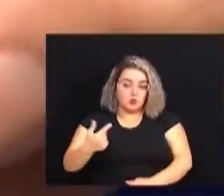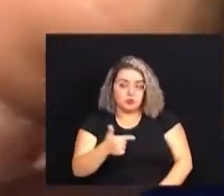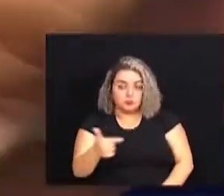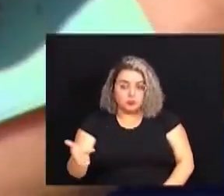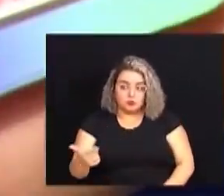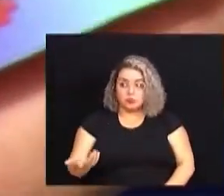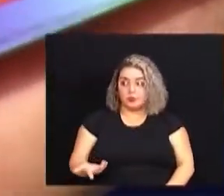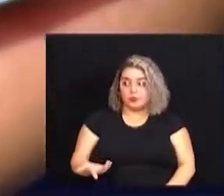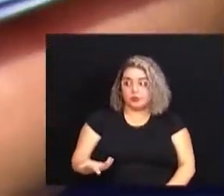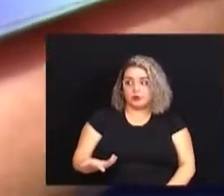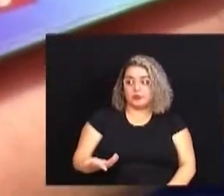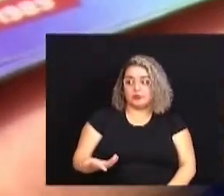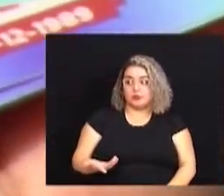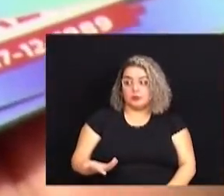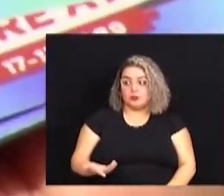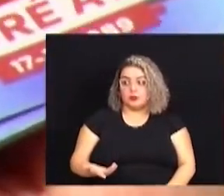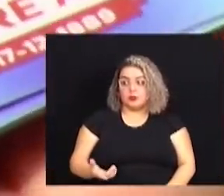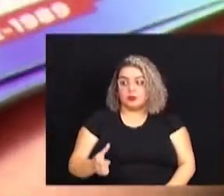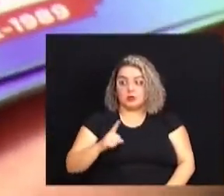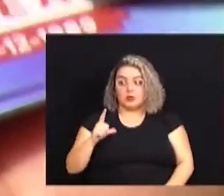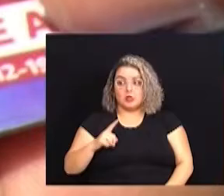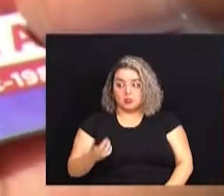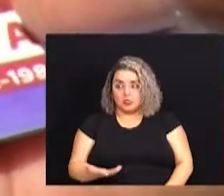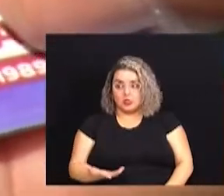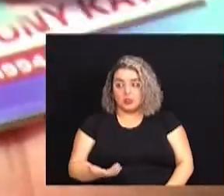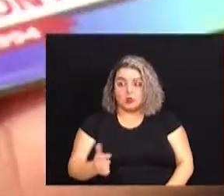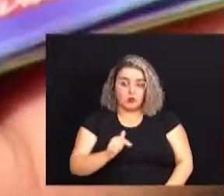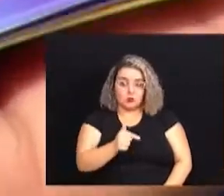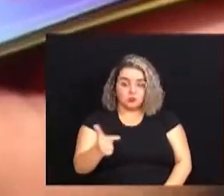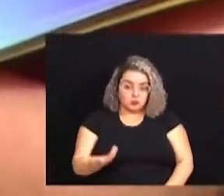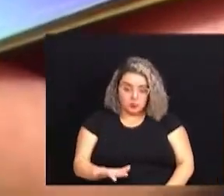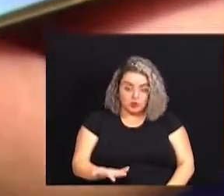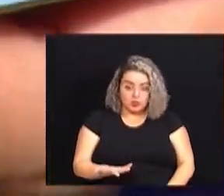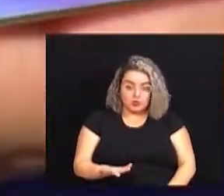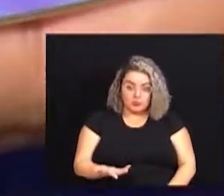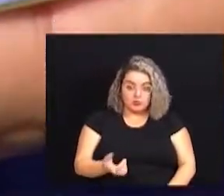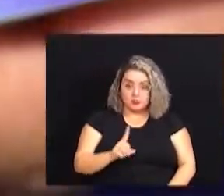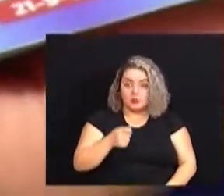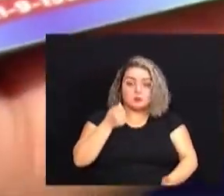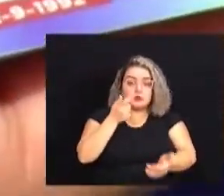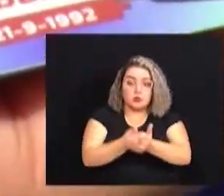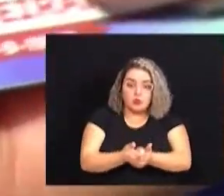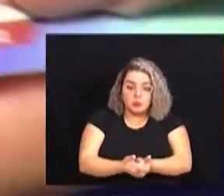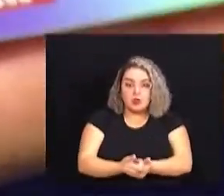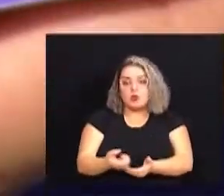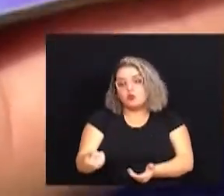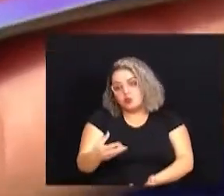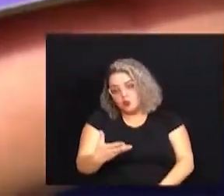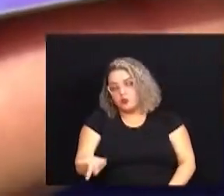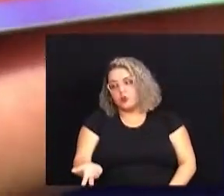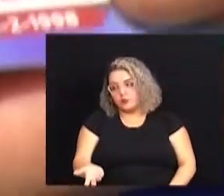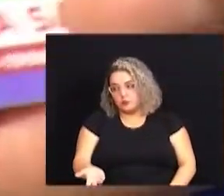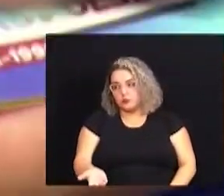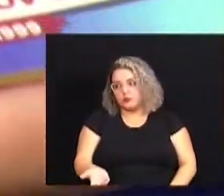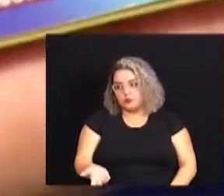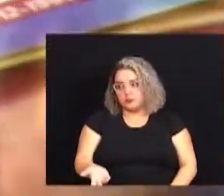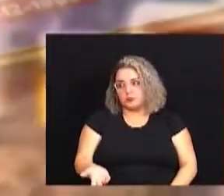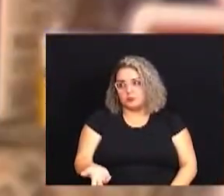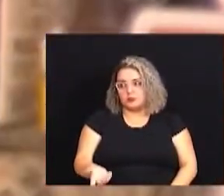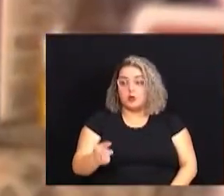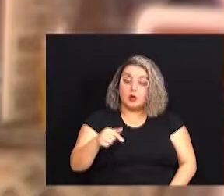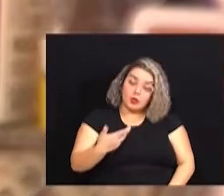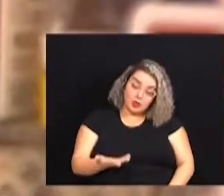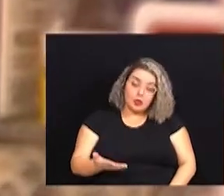figurinhas que o outro não tem, então você tenta obter o que você não tem, sem precisar comprar um outro pacote novo, né? Porque